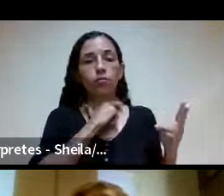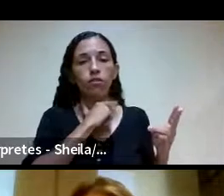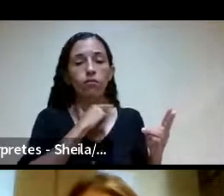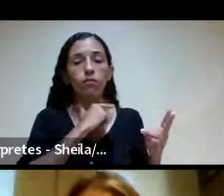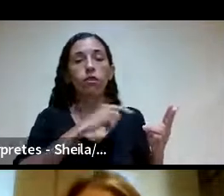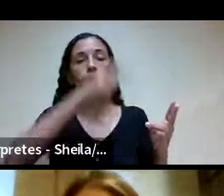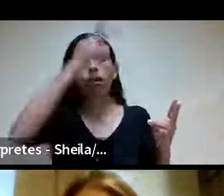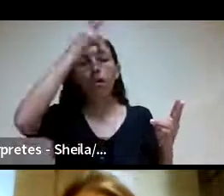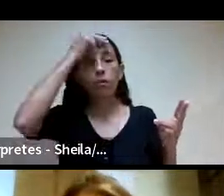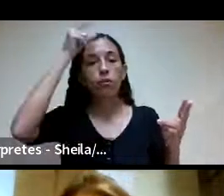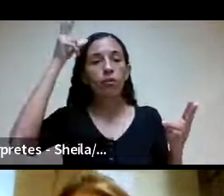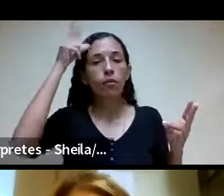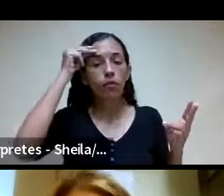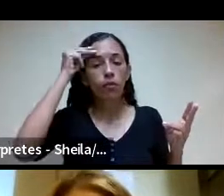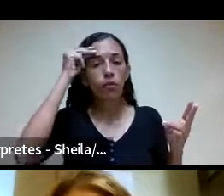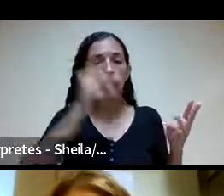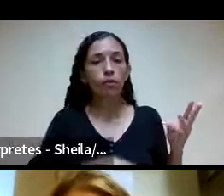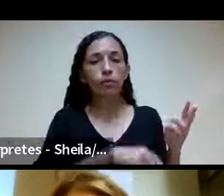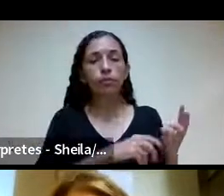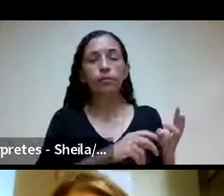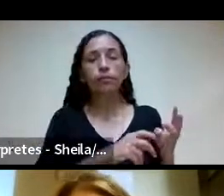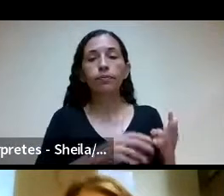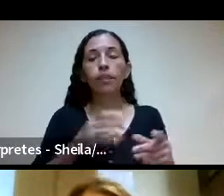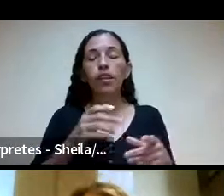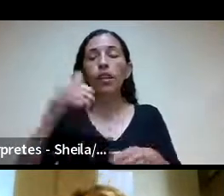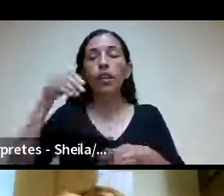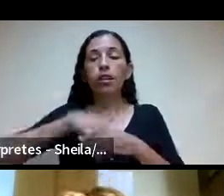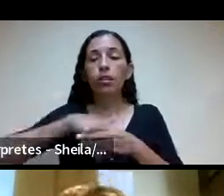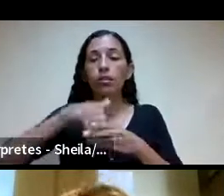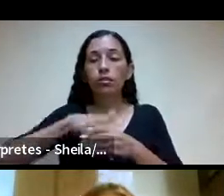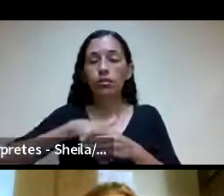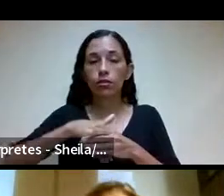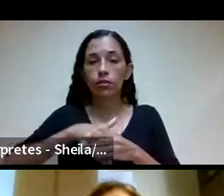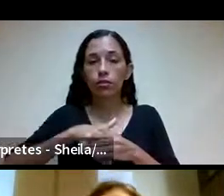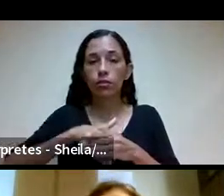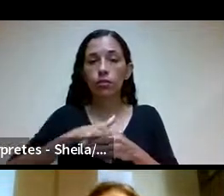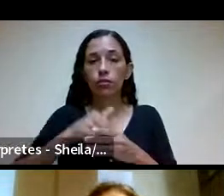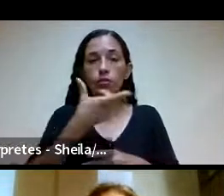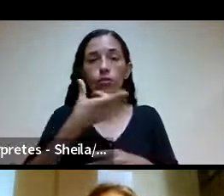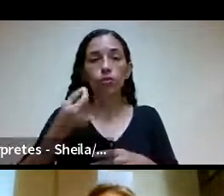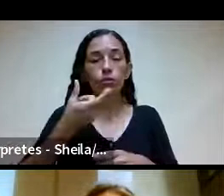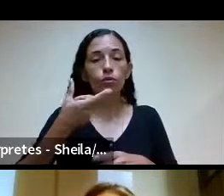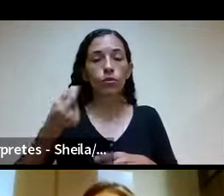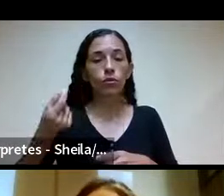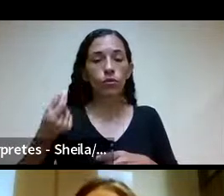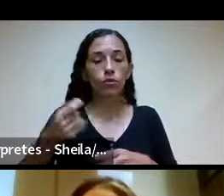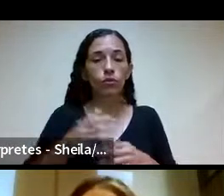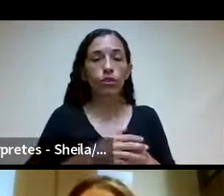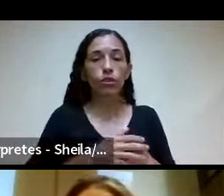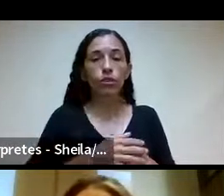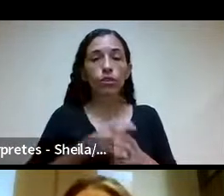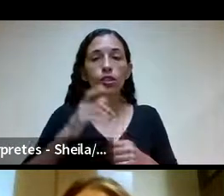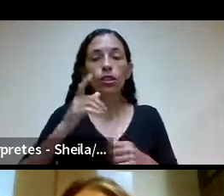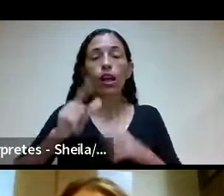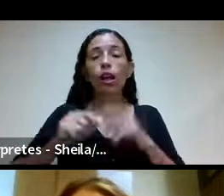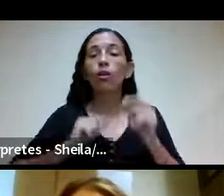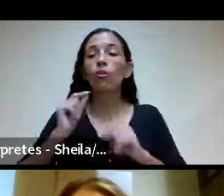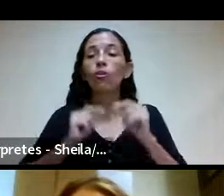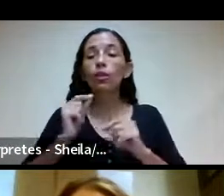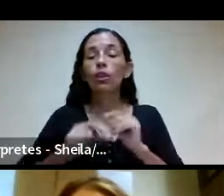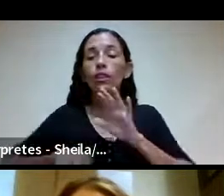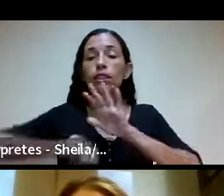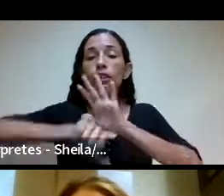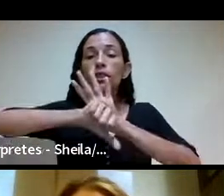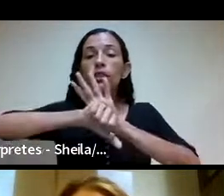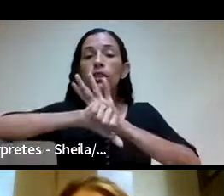do município de Tibau do Sul, nas eleições de 2020, em razão de suposta prática de abuso de poder econômico